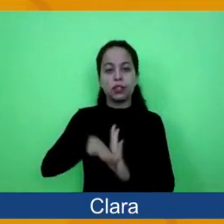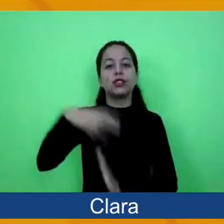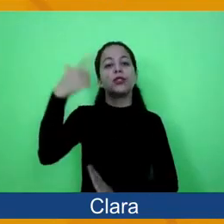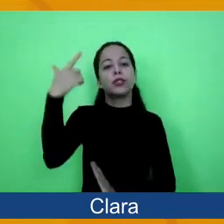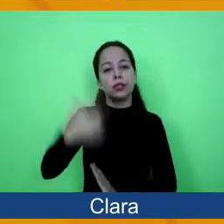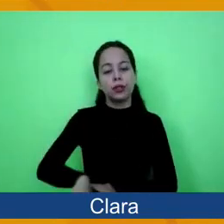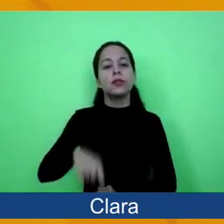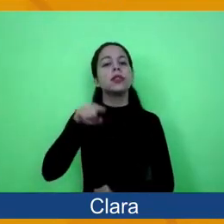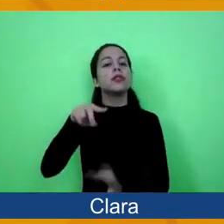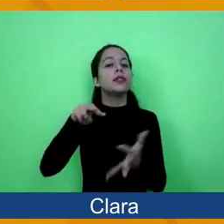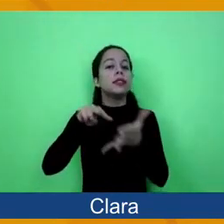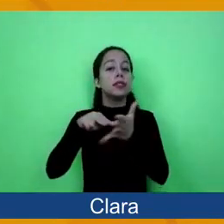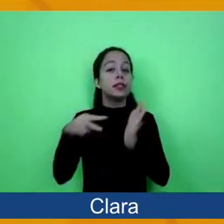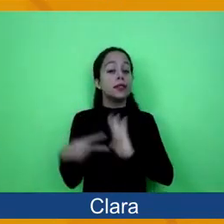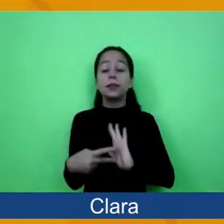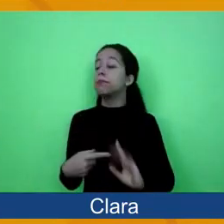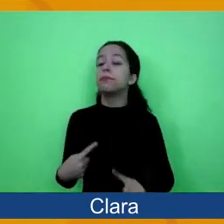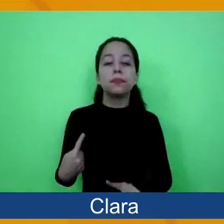consequência,